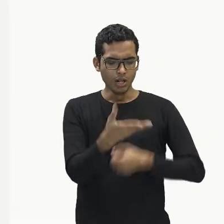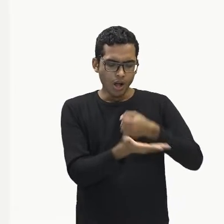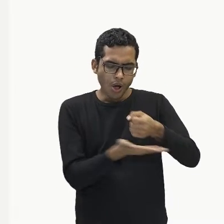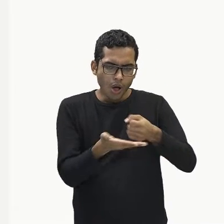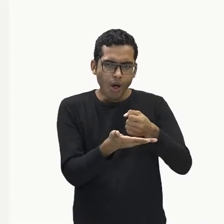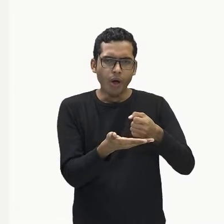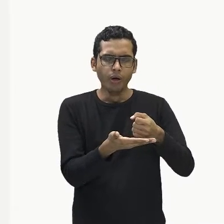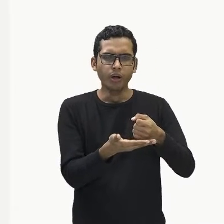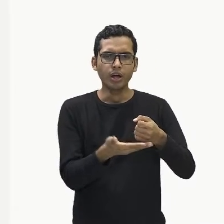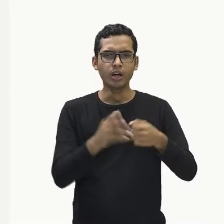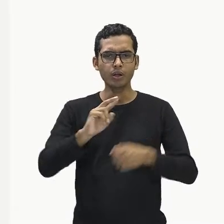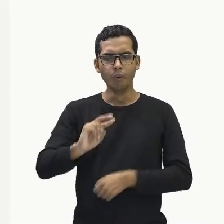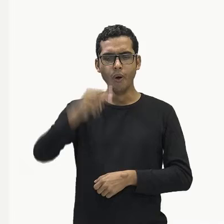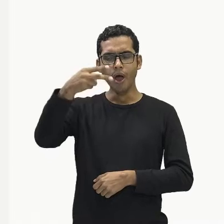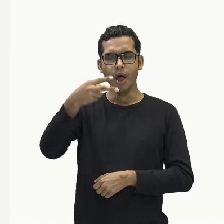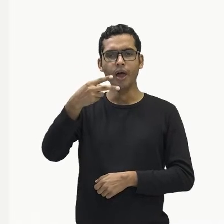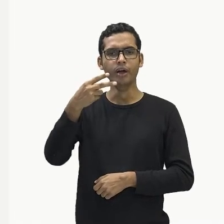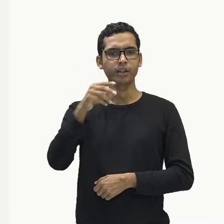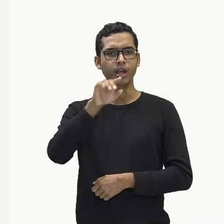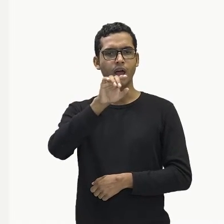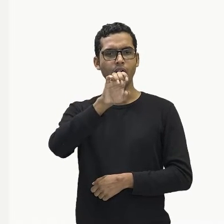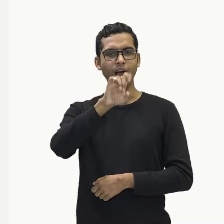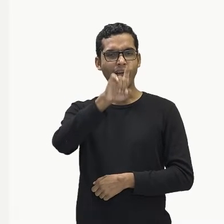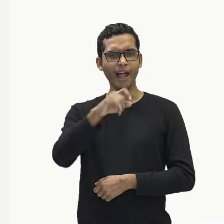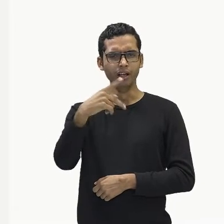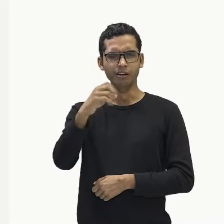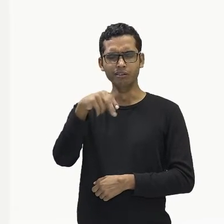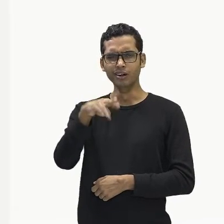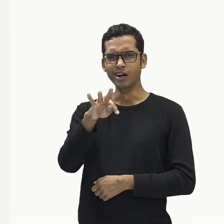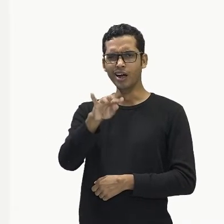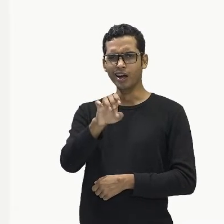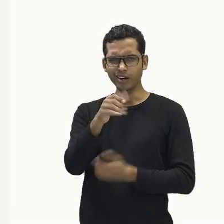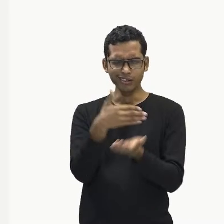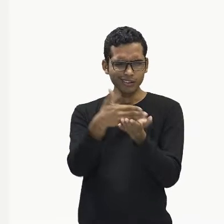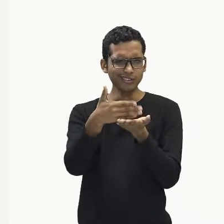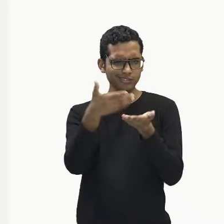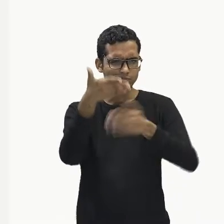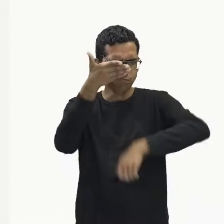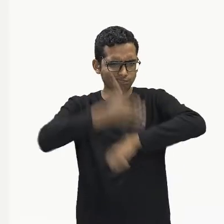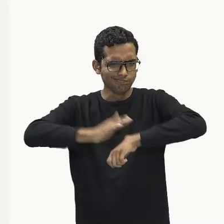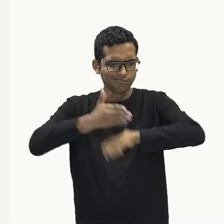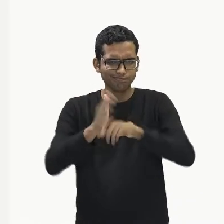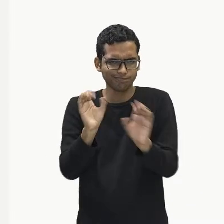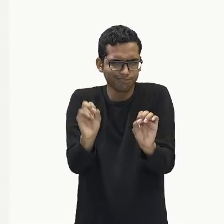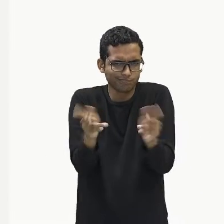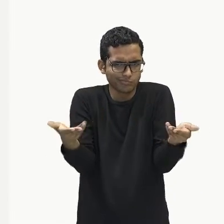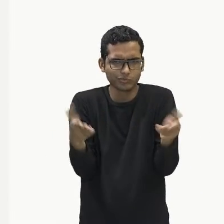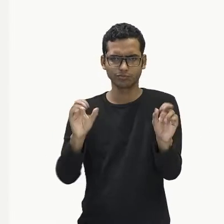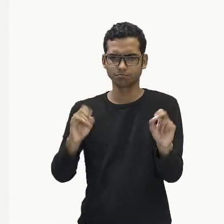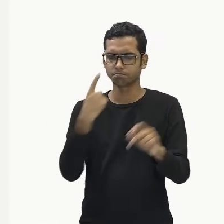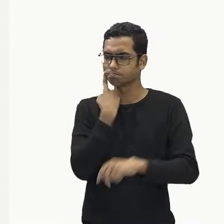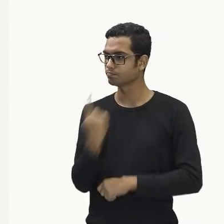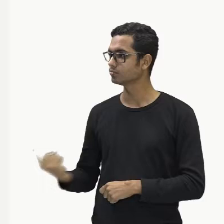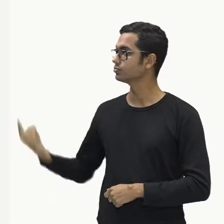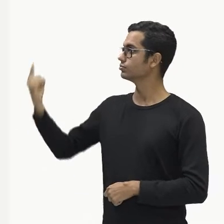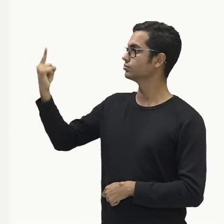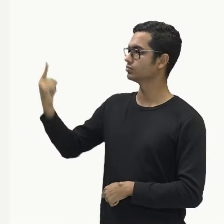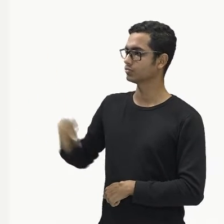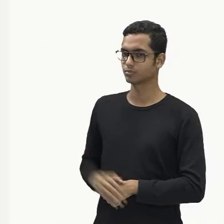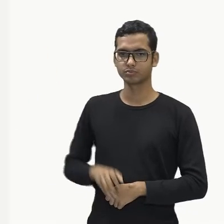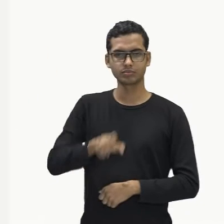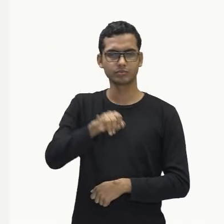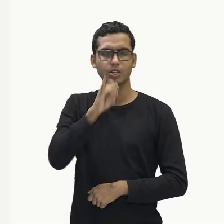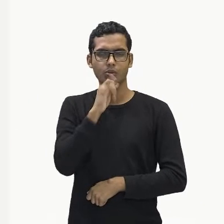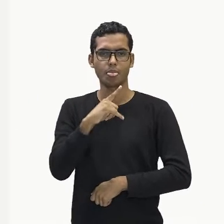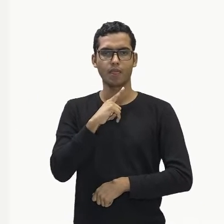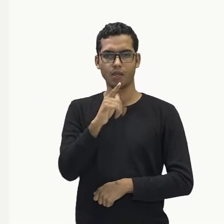base, 2 é o nosso expoente. Mas bora começar a praticar aqui, turmas. Se eu tenho